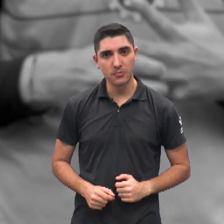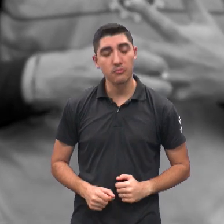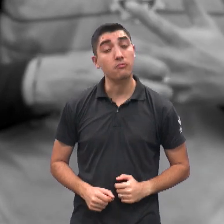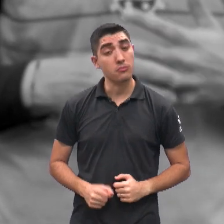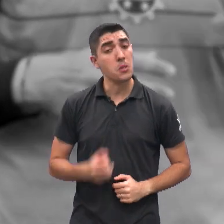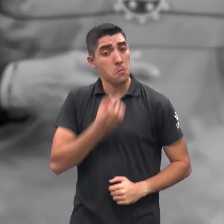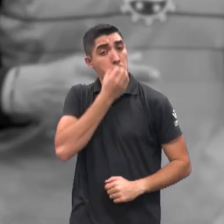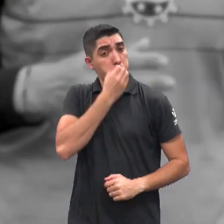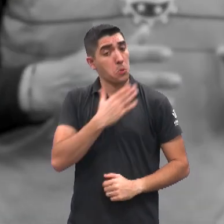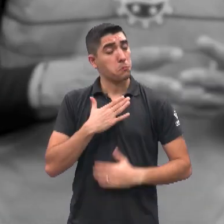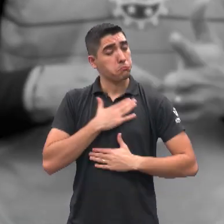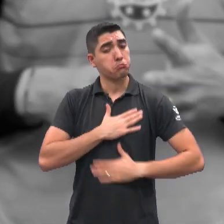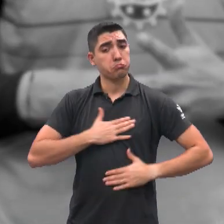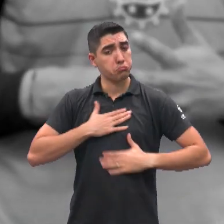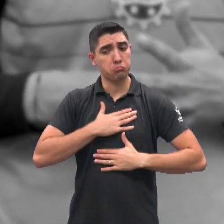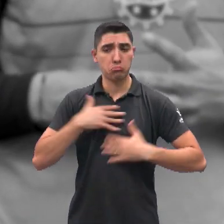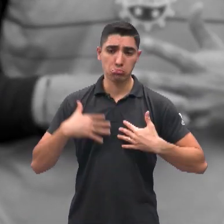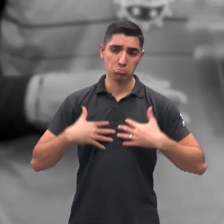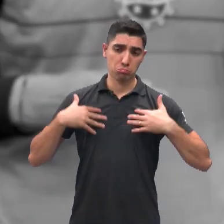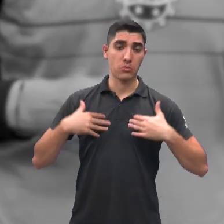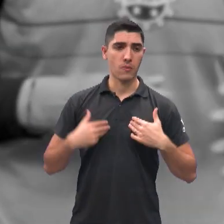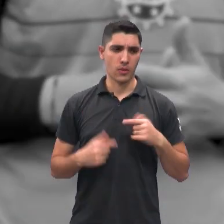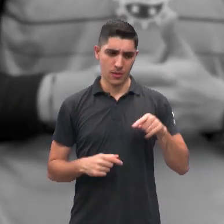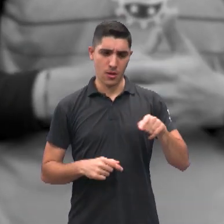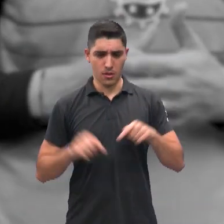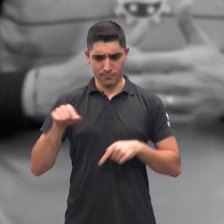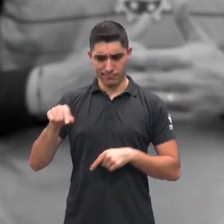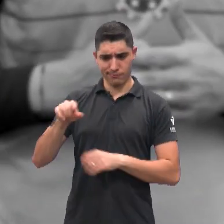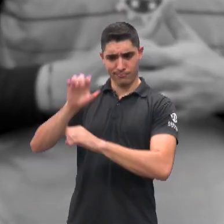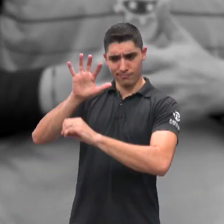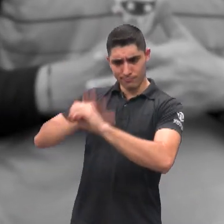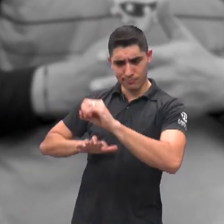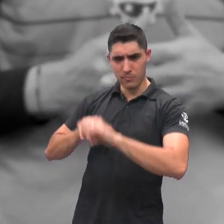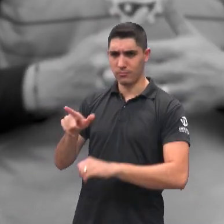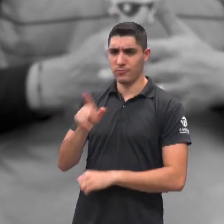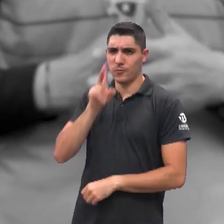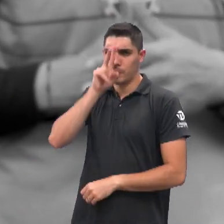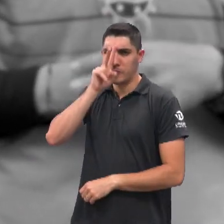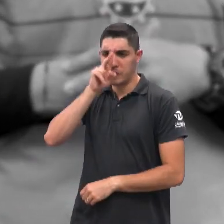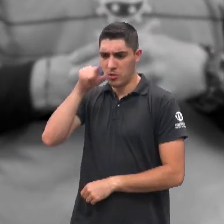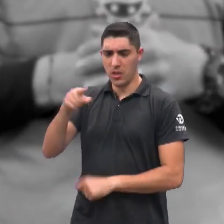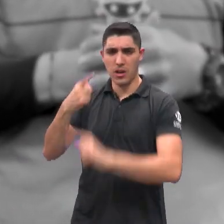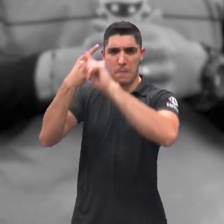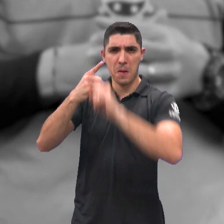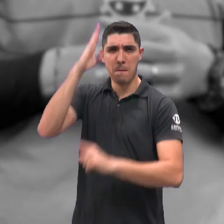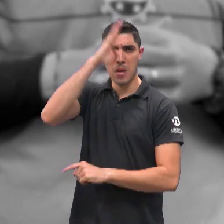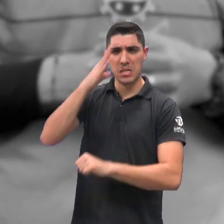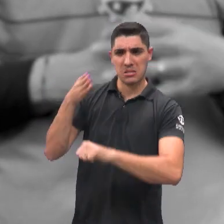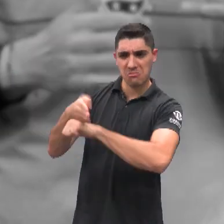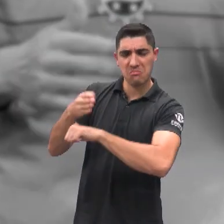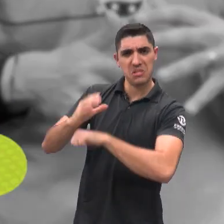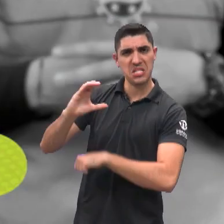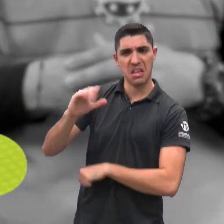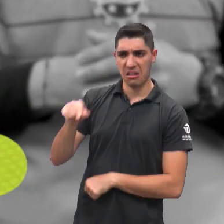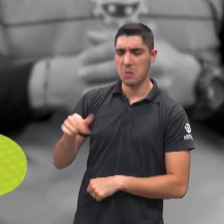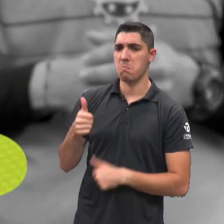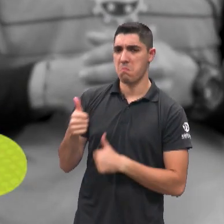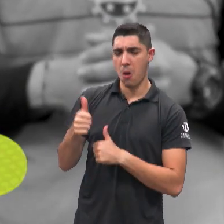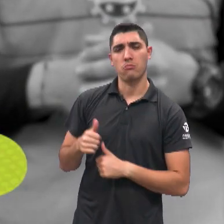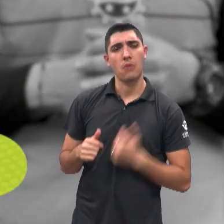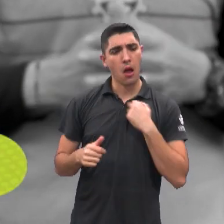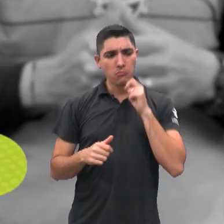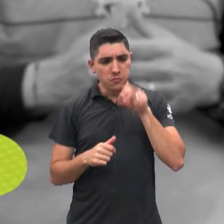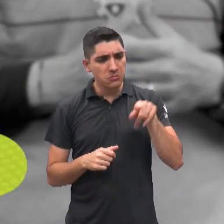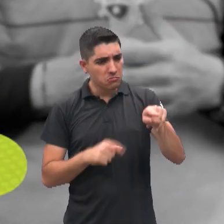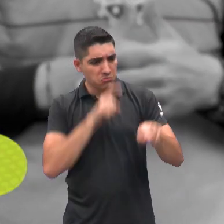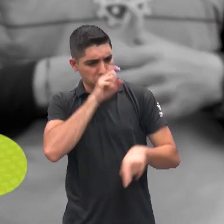satisfatório, um adversário extremamente qualificado, que joga a Série C, então a gente ficou muito feliz com o que a gente viu hoje aí, do desempenho dos atletas, da dedicação.